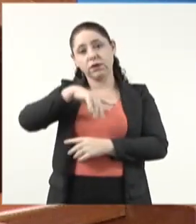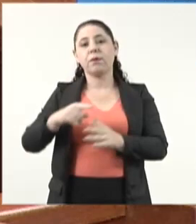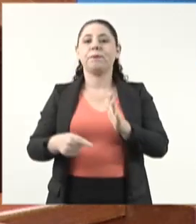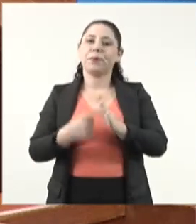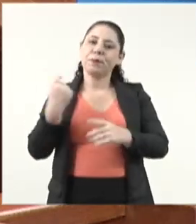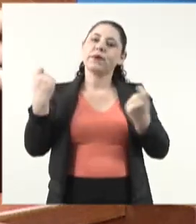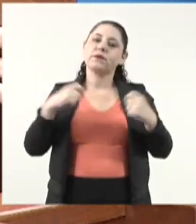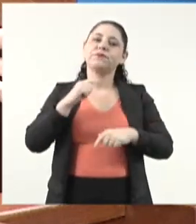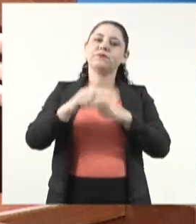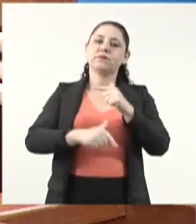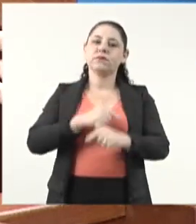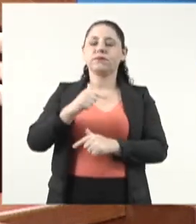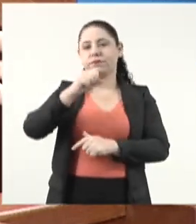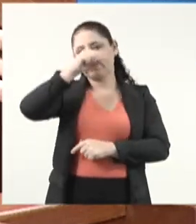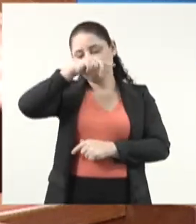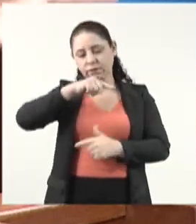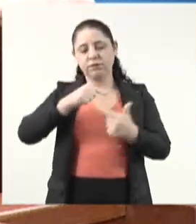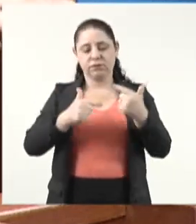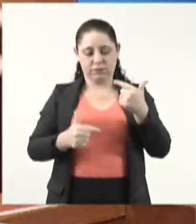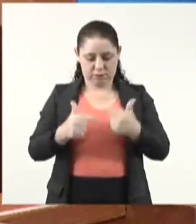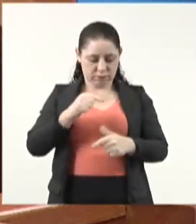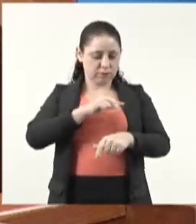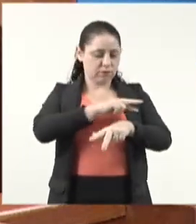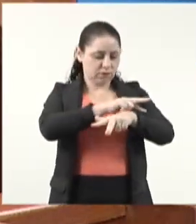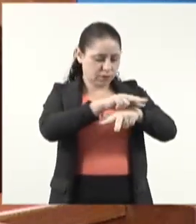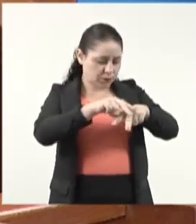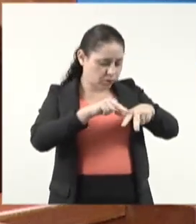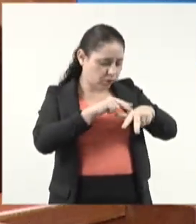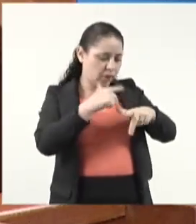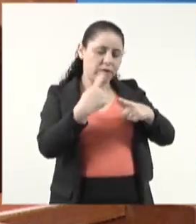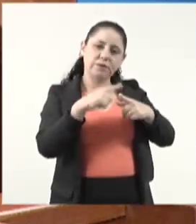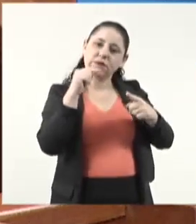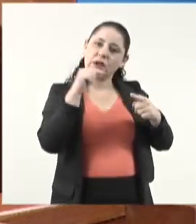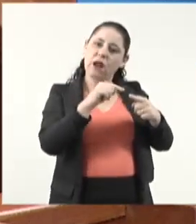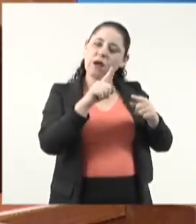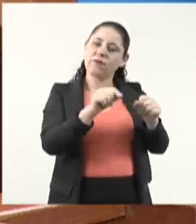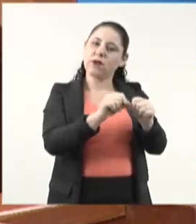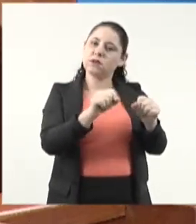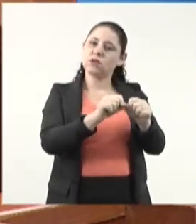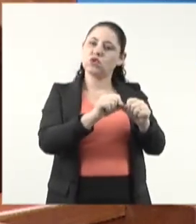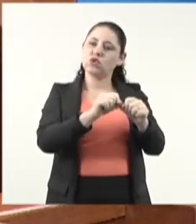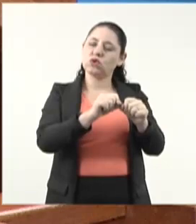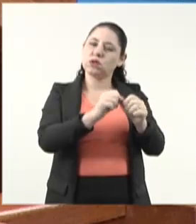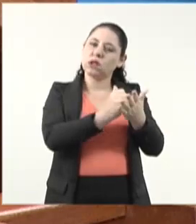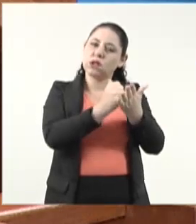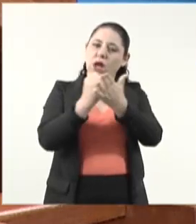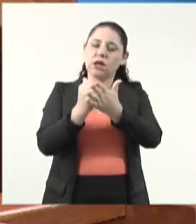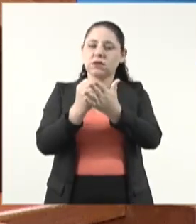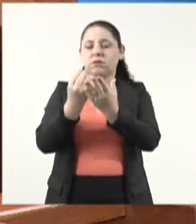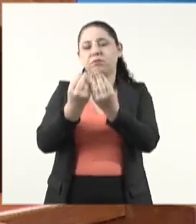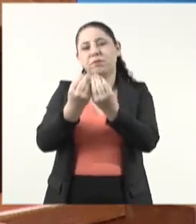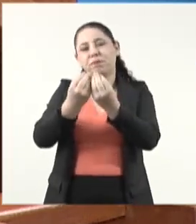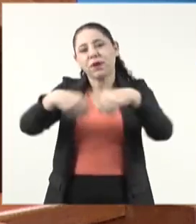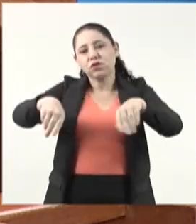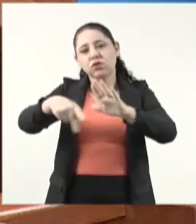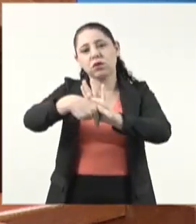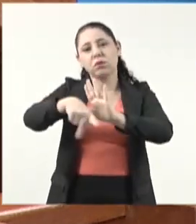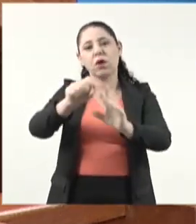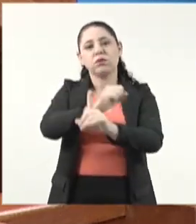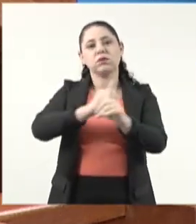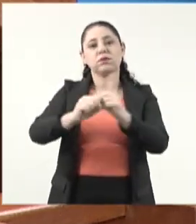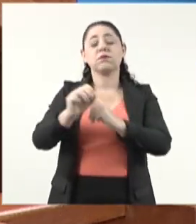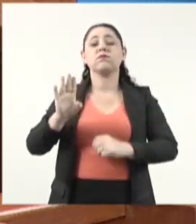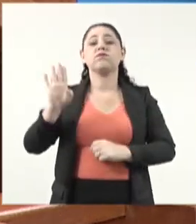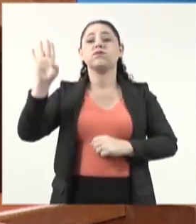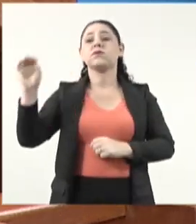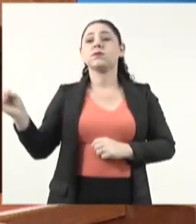muito fortemente é a violência política de gênero, porque ela acaba, né, trazendo toda um prejuízo para a eleição